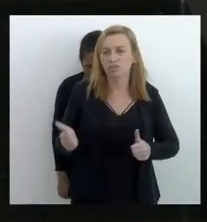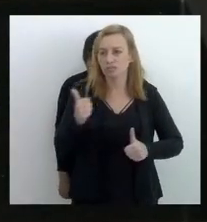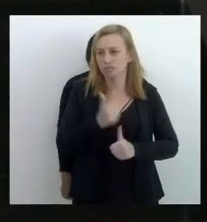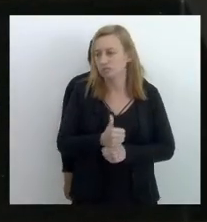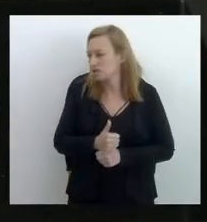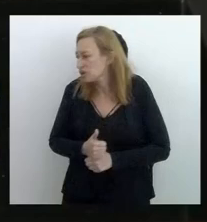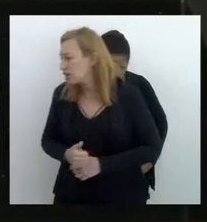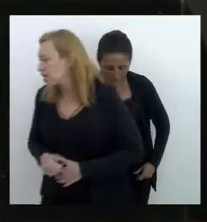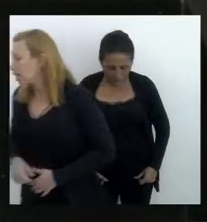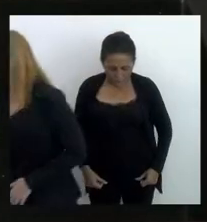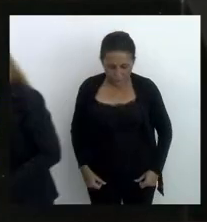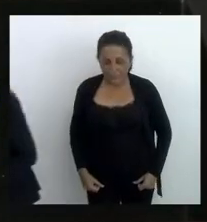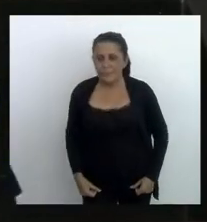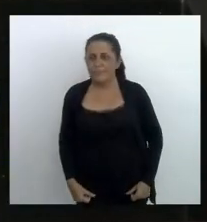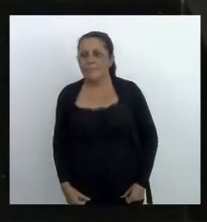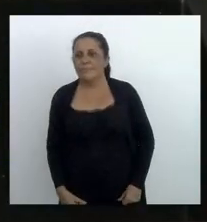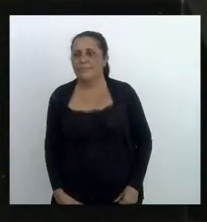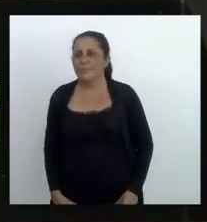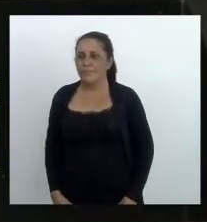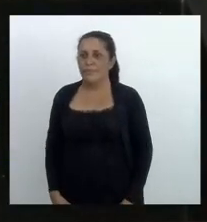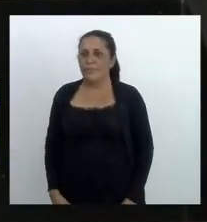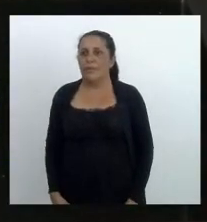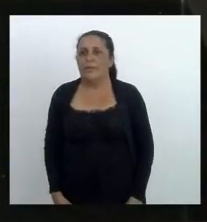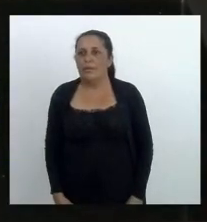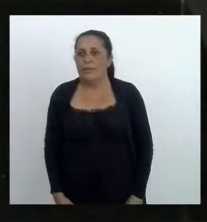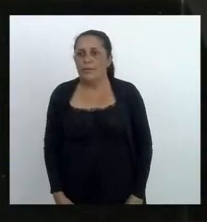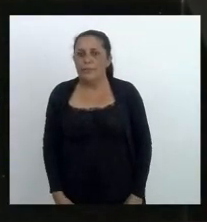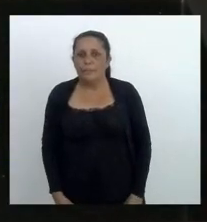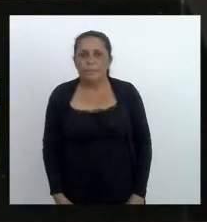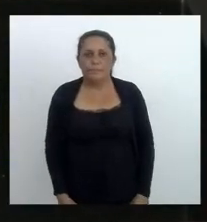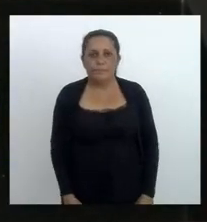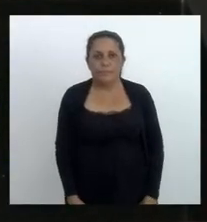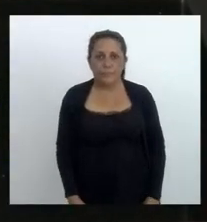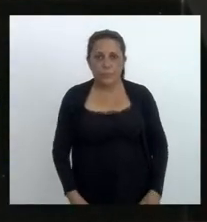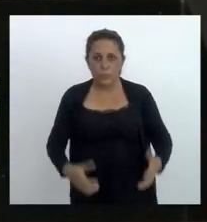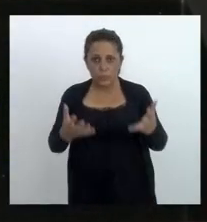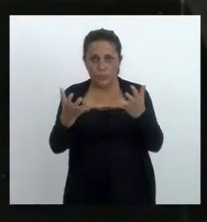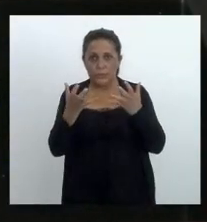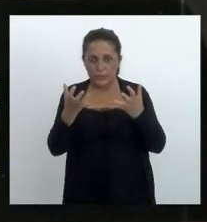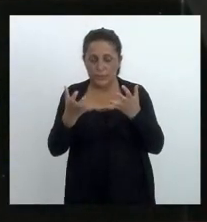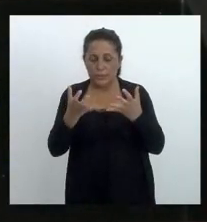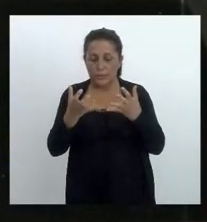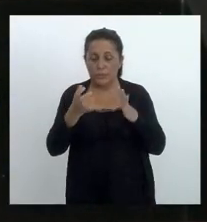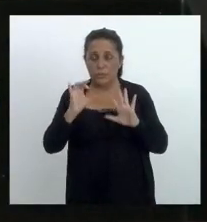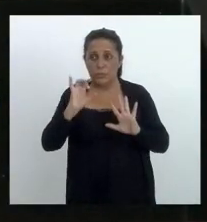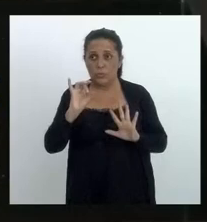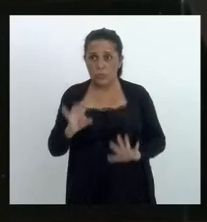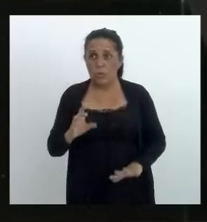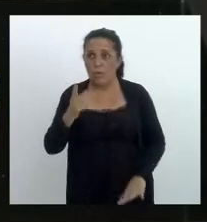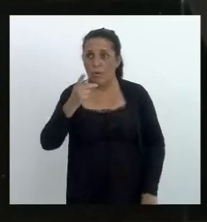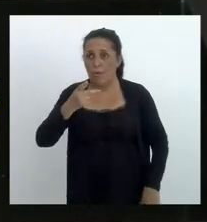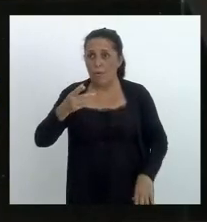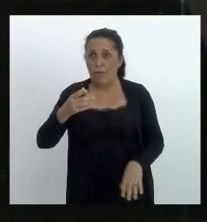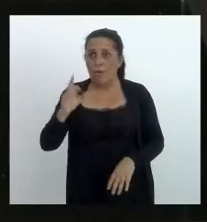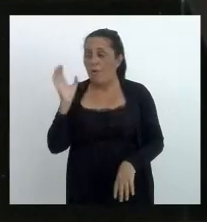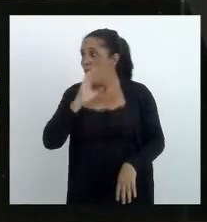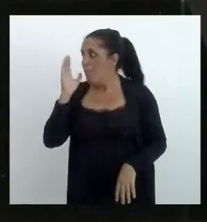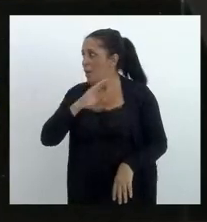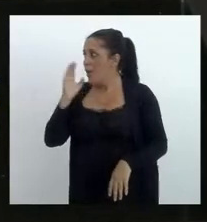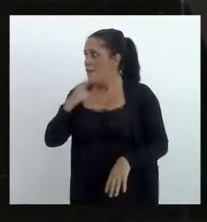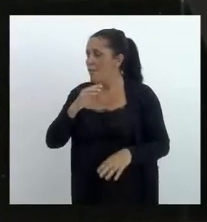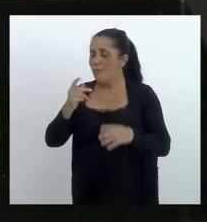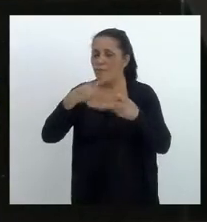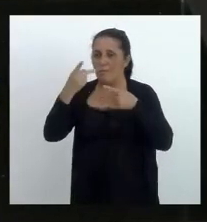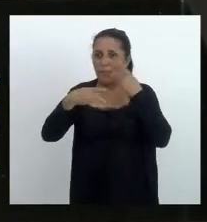recuperação fiscal. E aí eu queria fazer apenas um breve, né, comentário, que hoje o regime de recuperação fiscal da qual